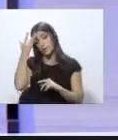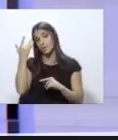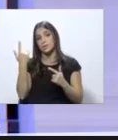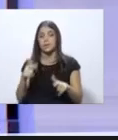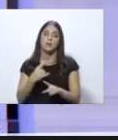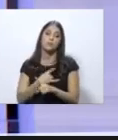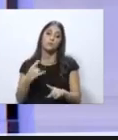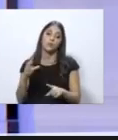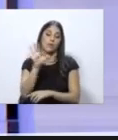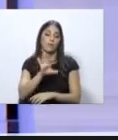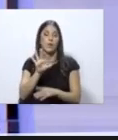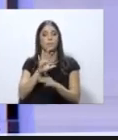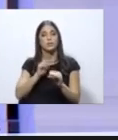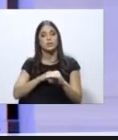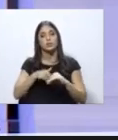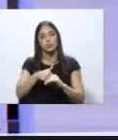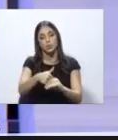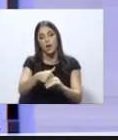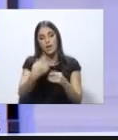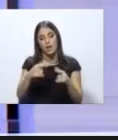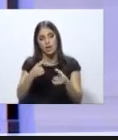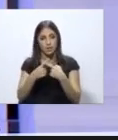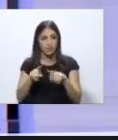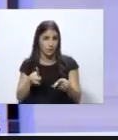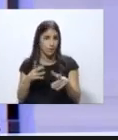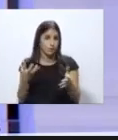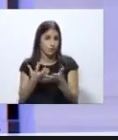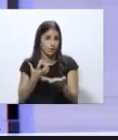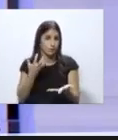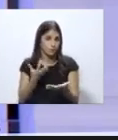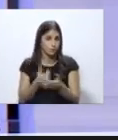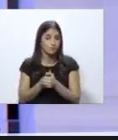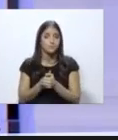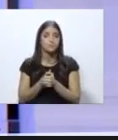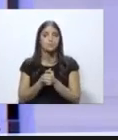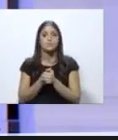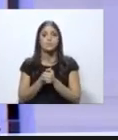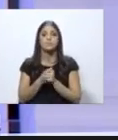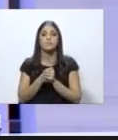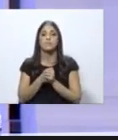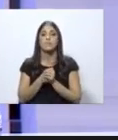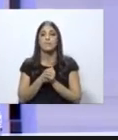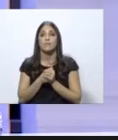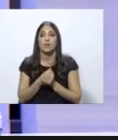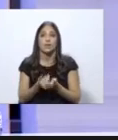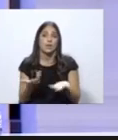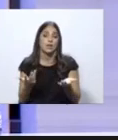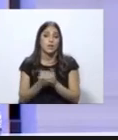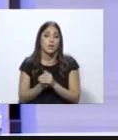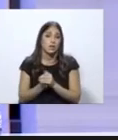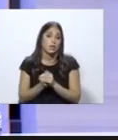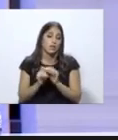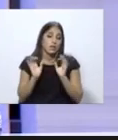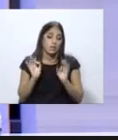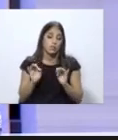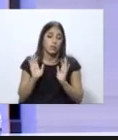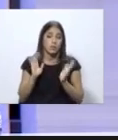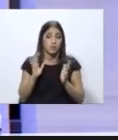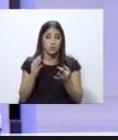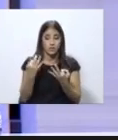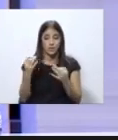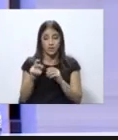forma de jogar que está sedimentada pelo Sérgio Conceição. E quem vem de novo tem que dar à perna e tem